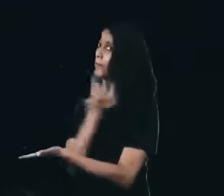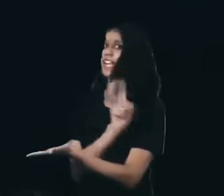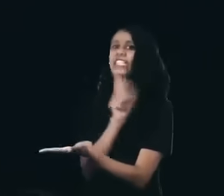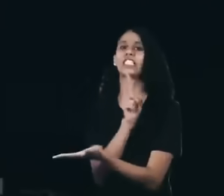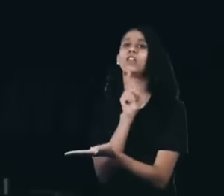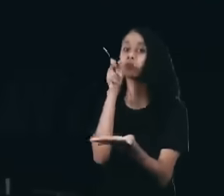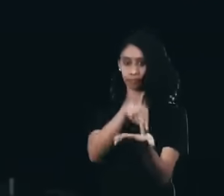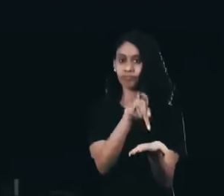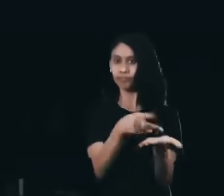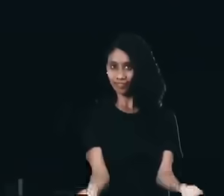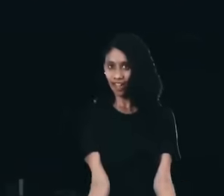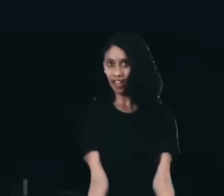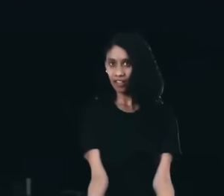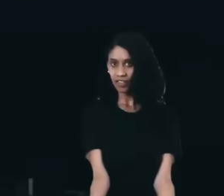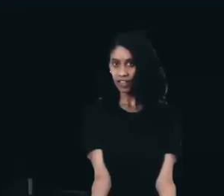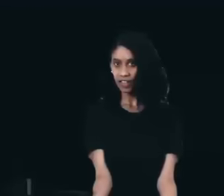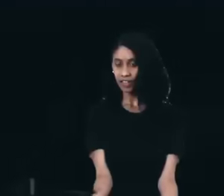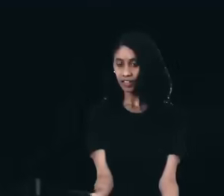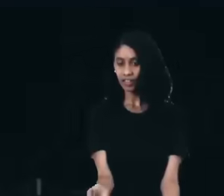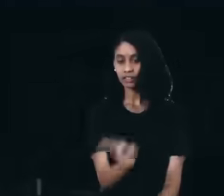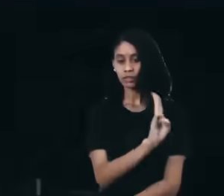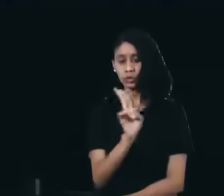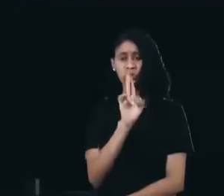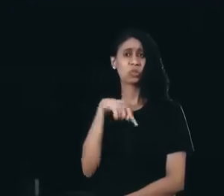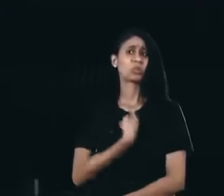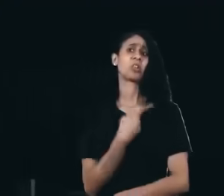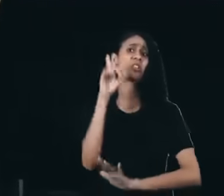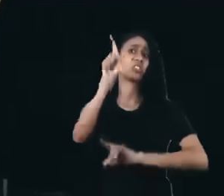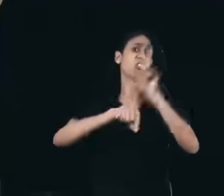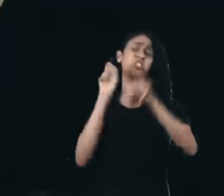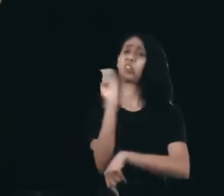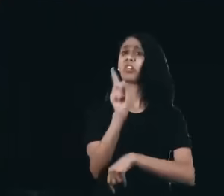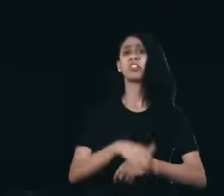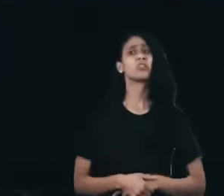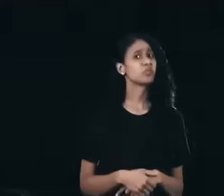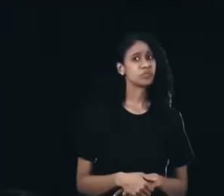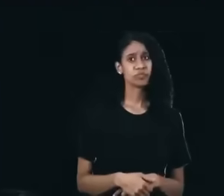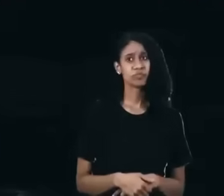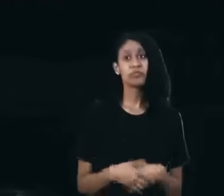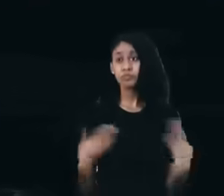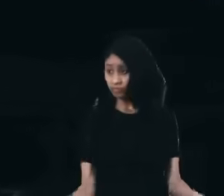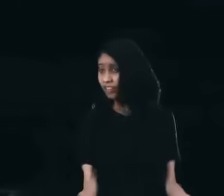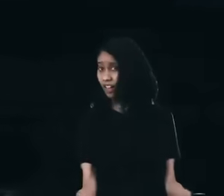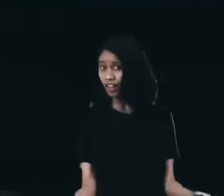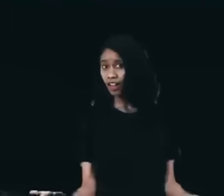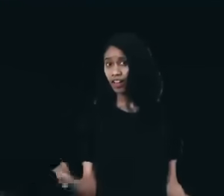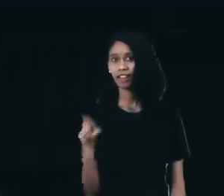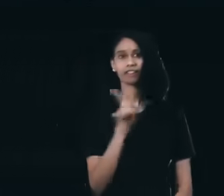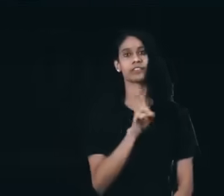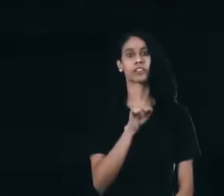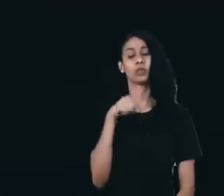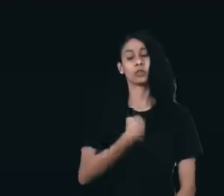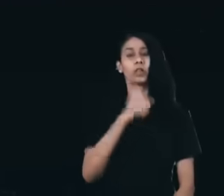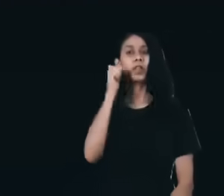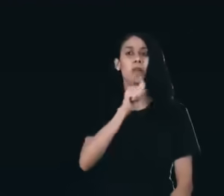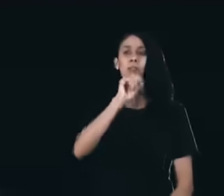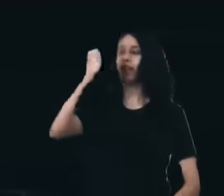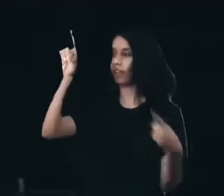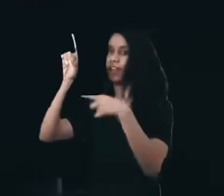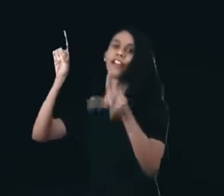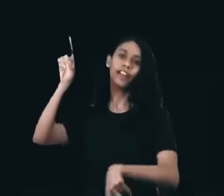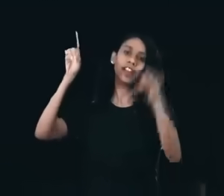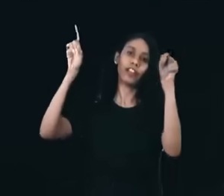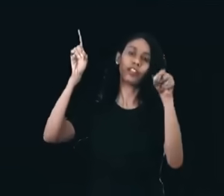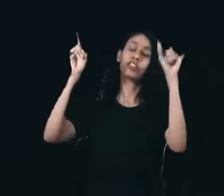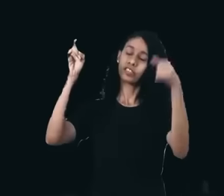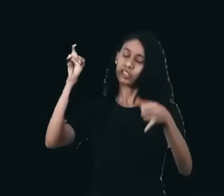ou não é? Porque nem o direito do nome que a gente teve direito de escolher, teve? Não. Se a gente ia ser mulher, foi Deus que escolheu. Se ia